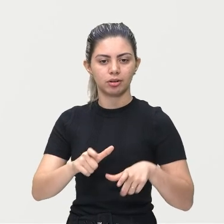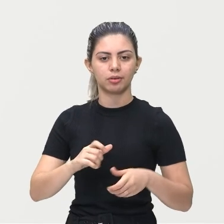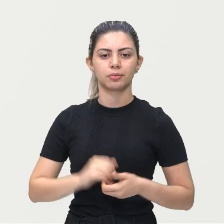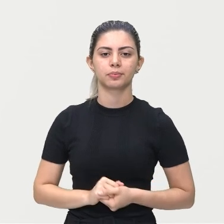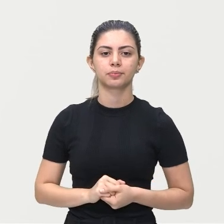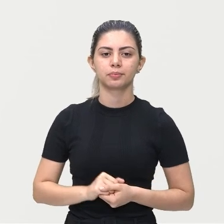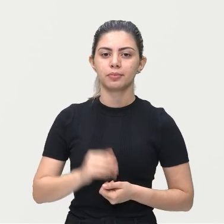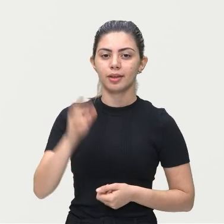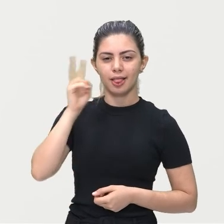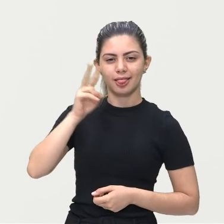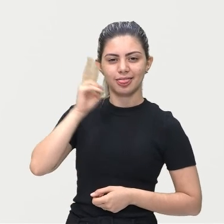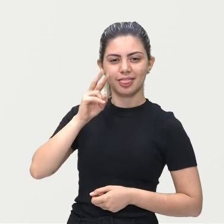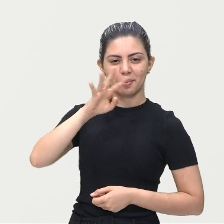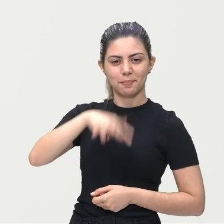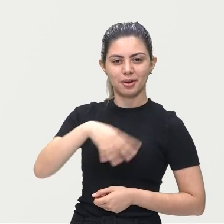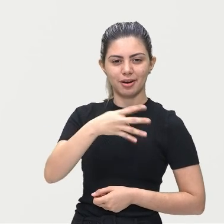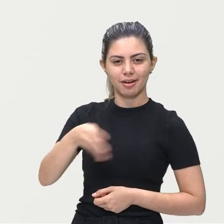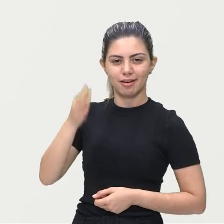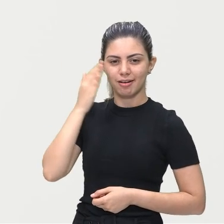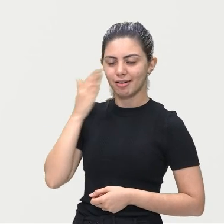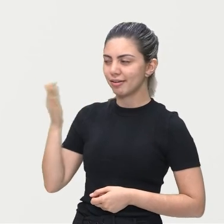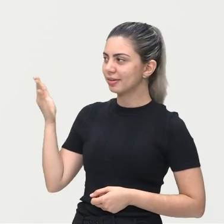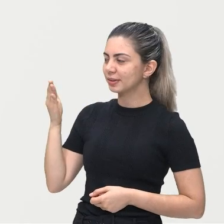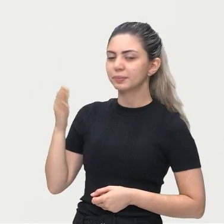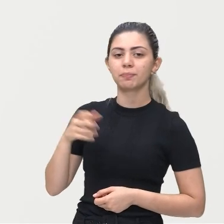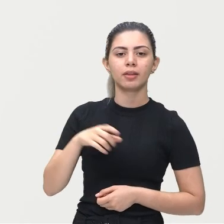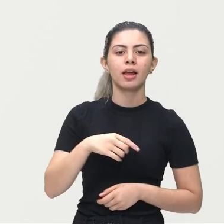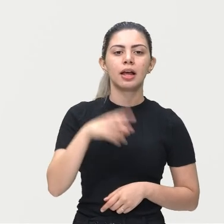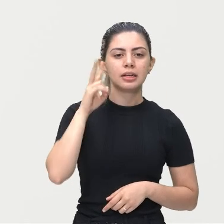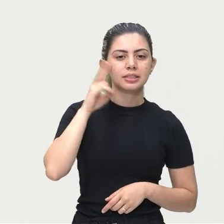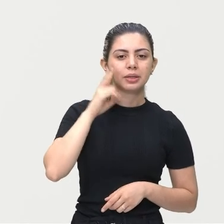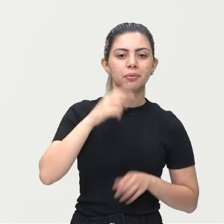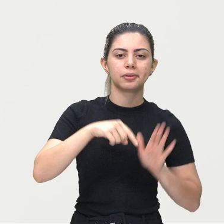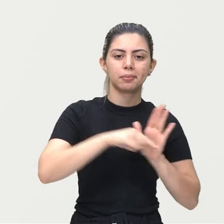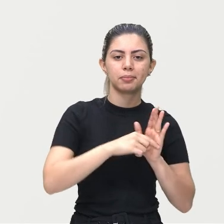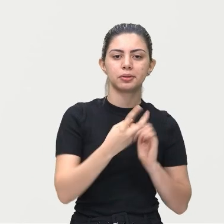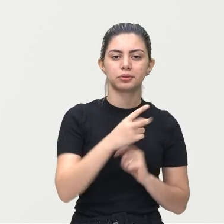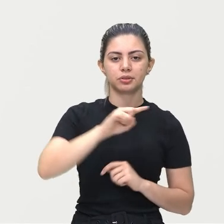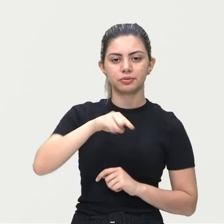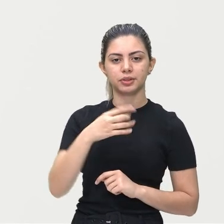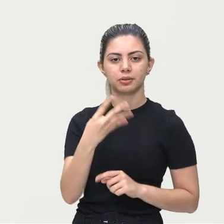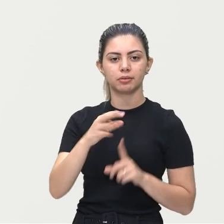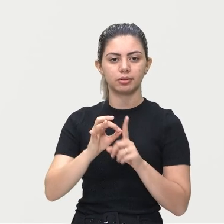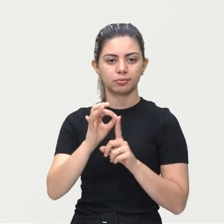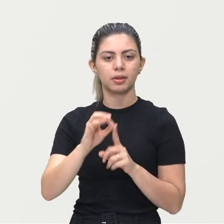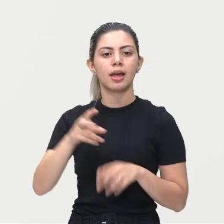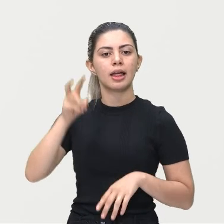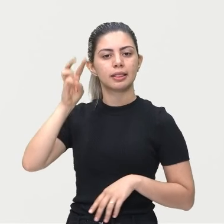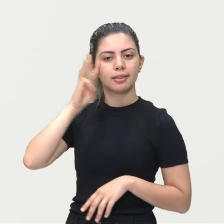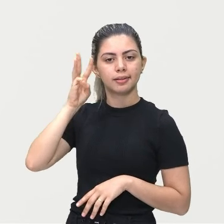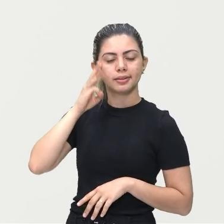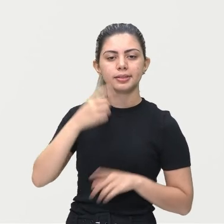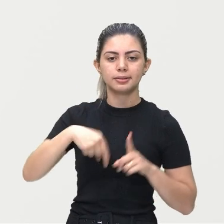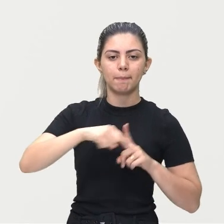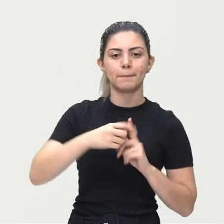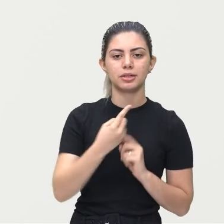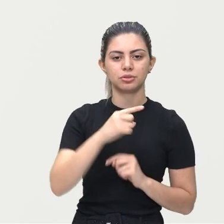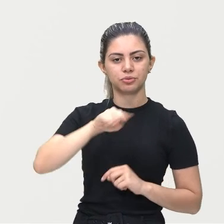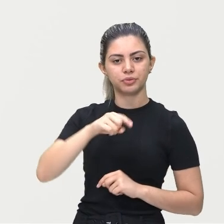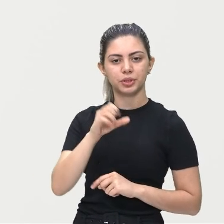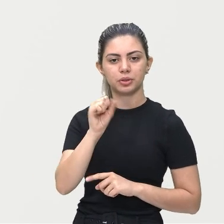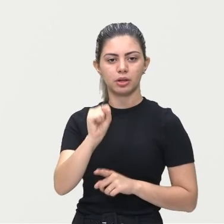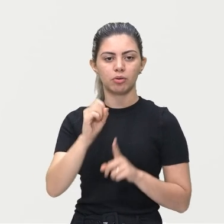do termômetro. Olha lá, na segunda, menos 2,4. Na terça, mais 1,8. Na quarta,